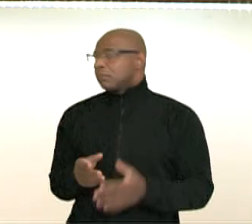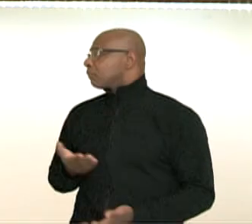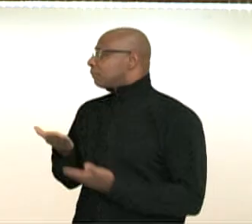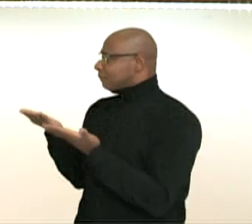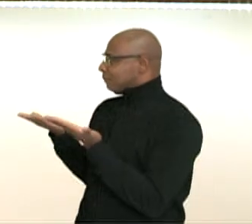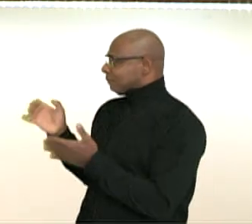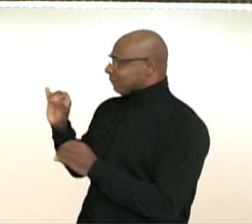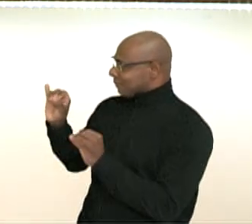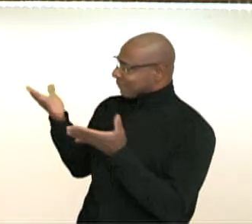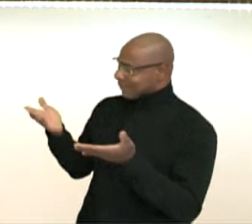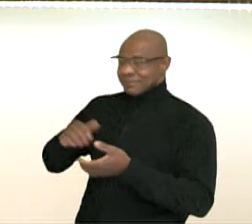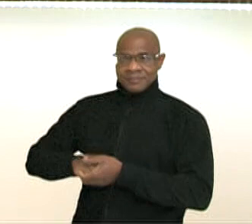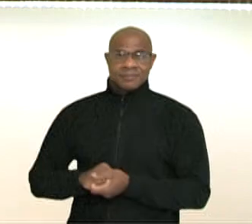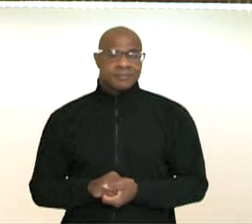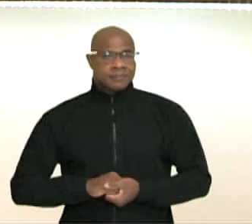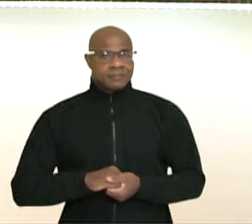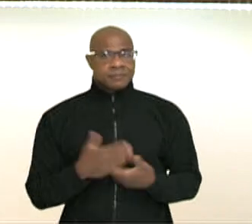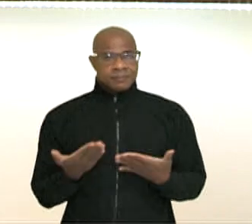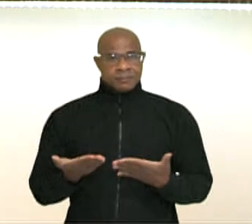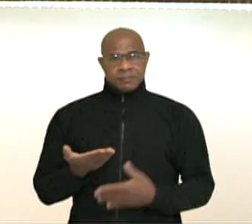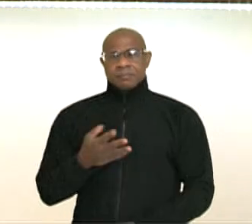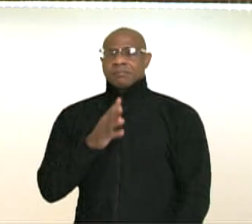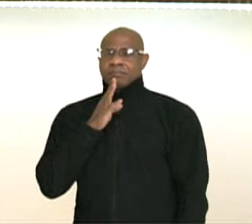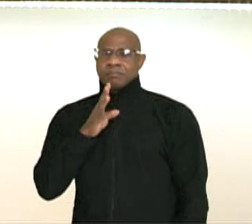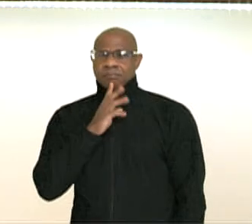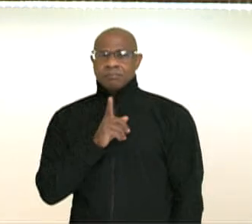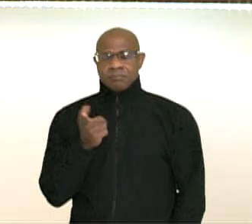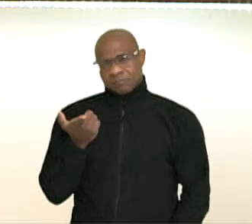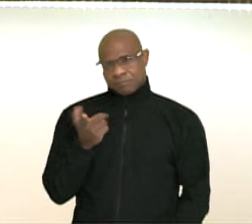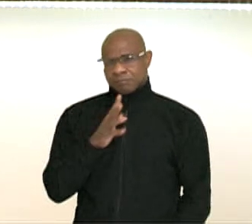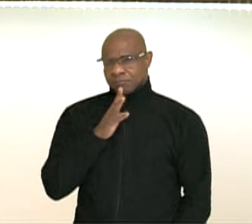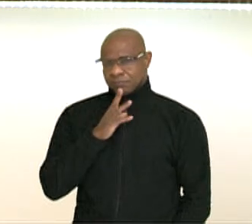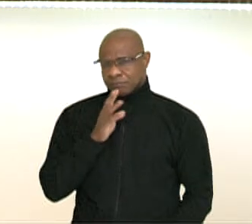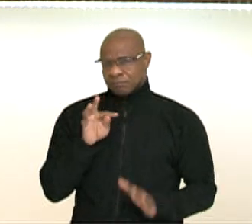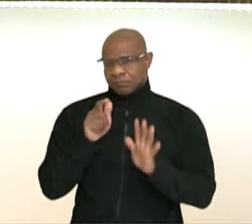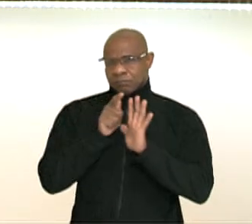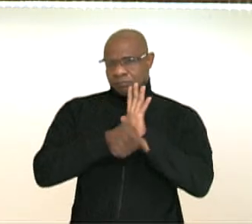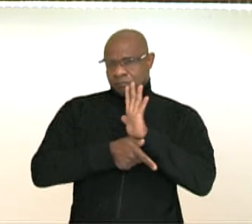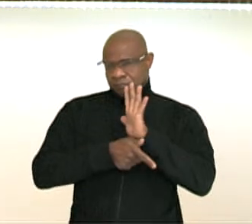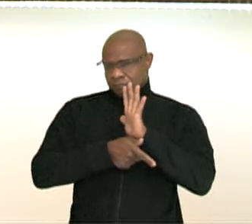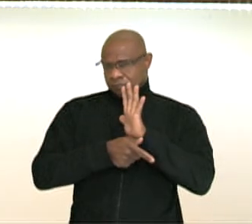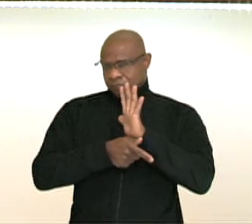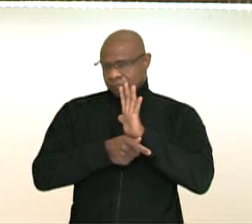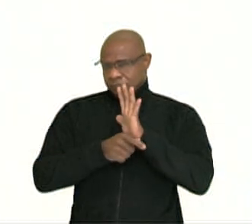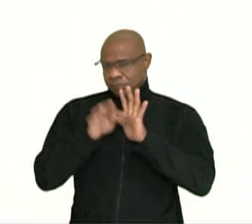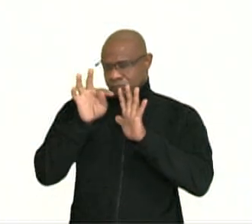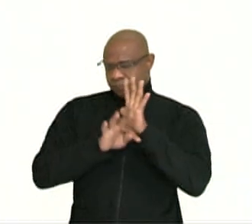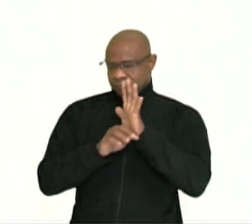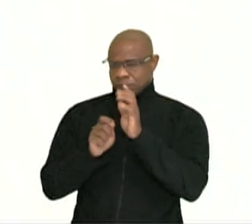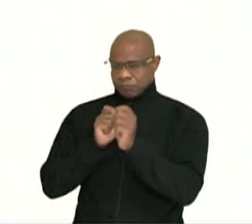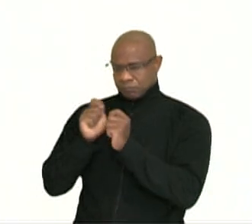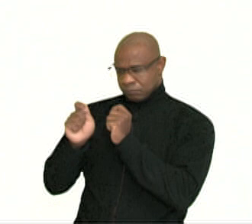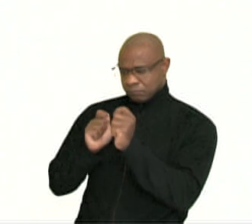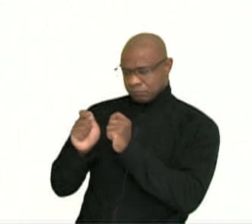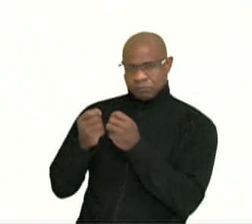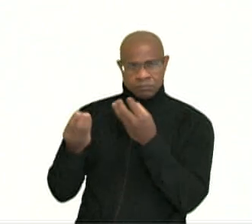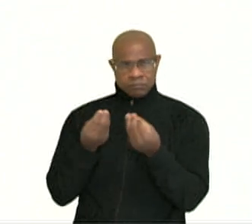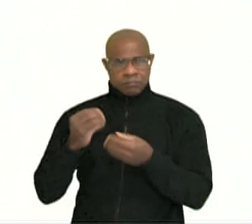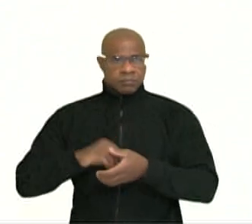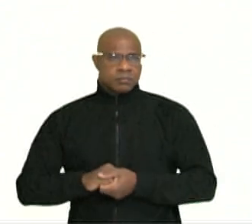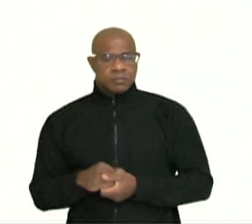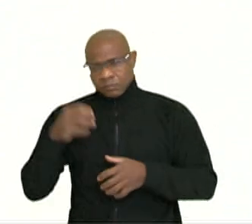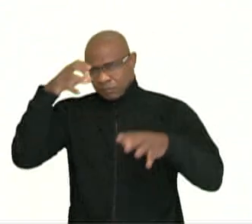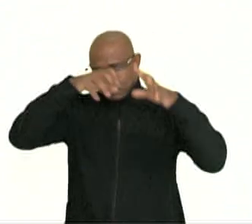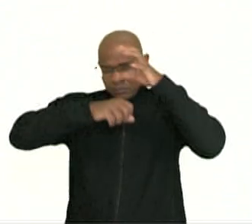how are you? Vamos lá? Você conhece esse gênero textual entrevista? Vamos dar uma olhadinha nele? Então, olha lá. O que aprenderemos